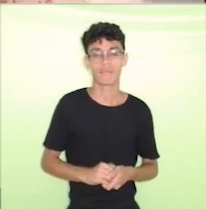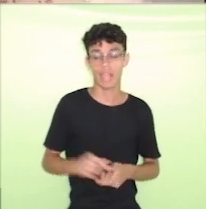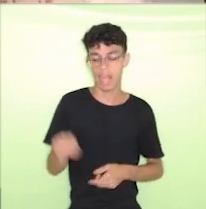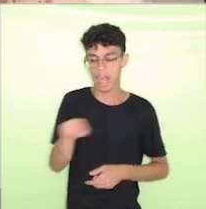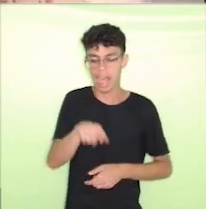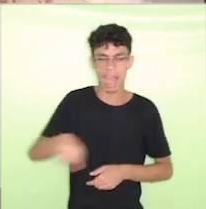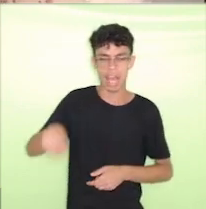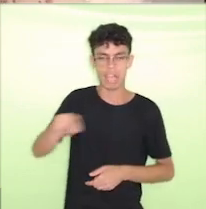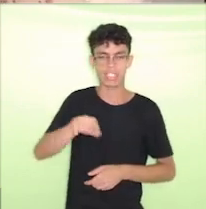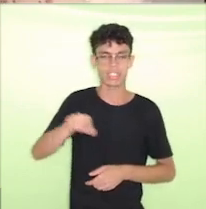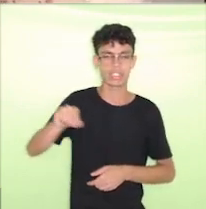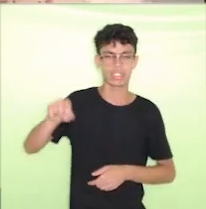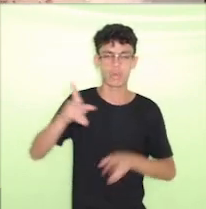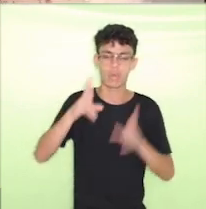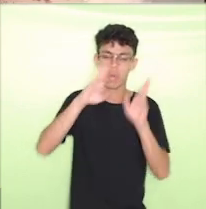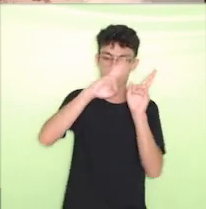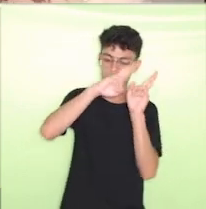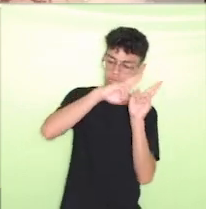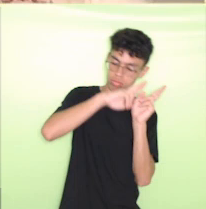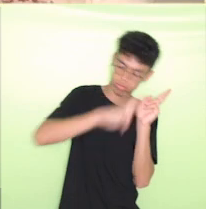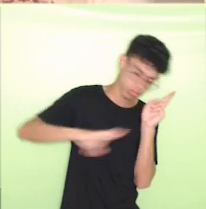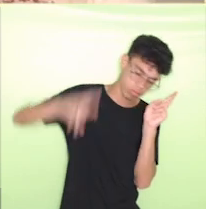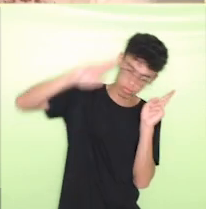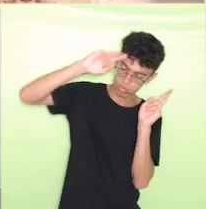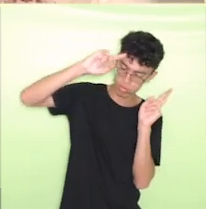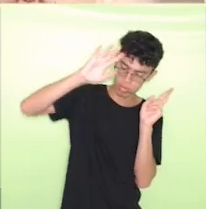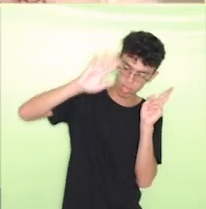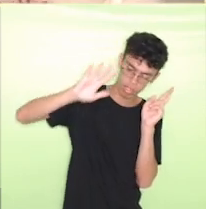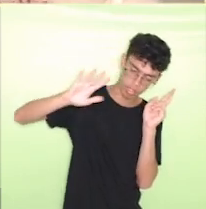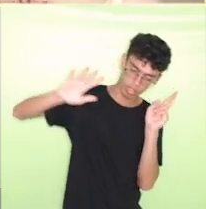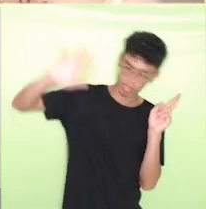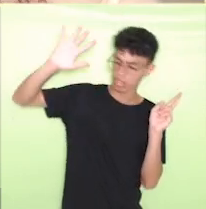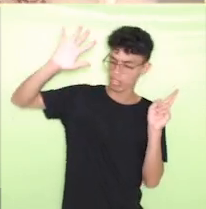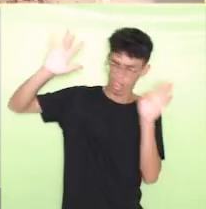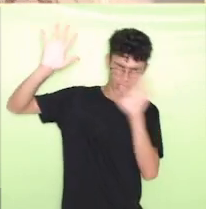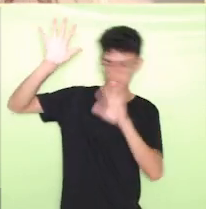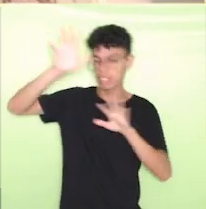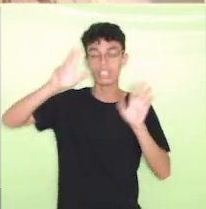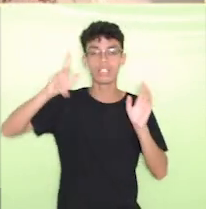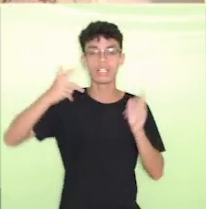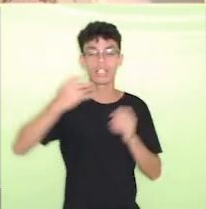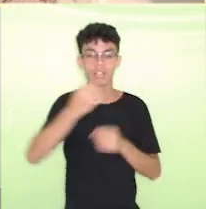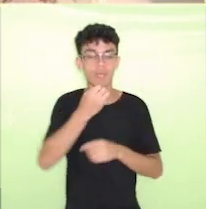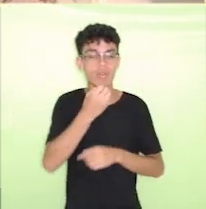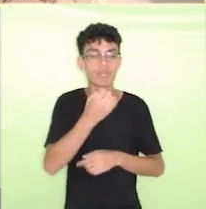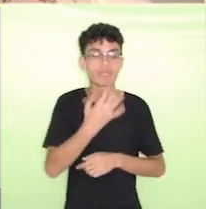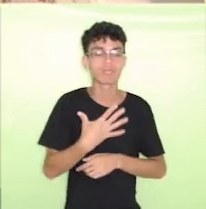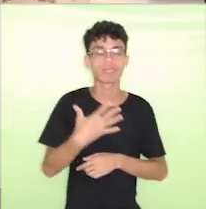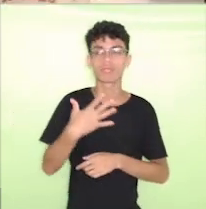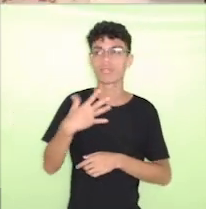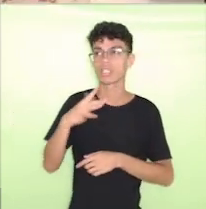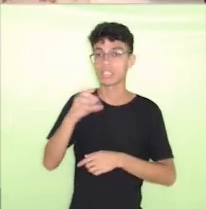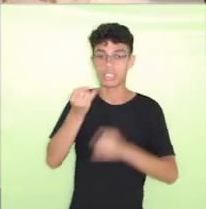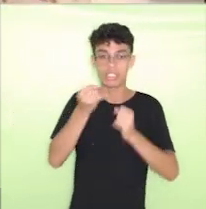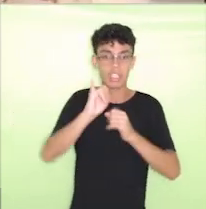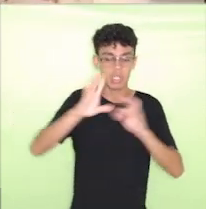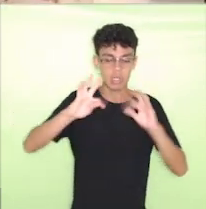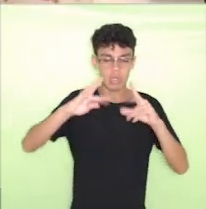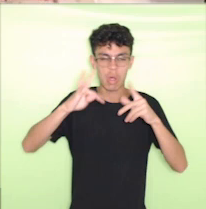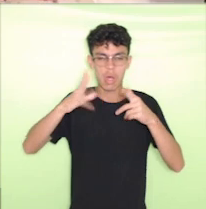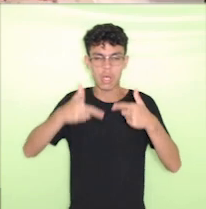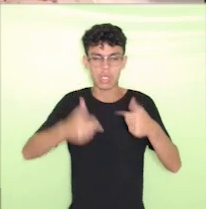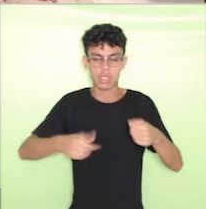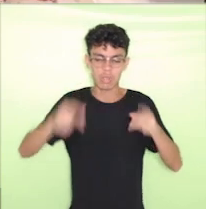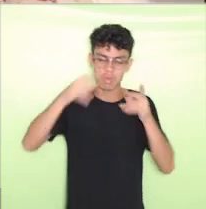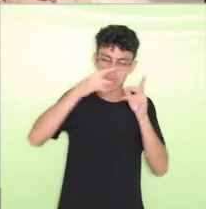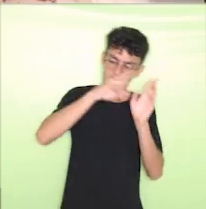você, você sabia? Sonhar é bom. O que é que tem sonhar? Se todas começarem a